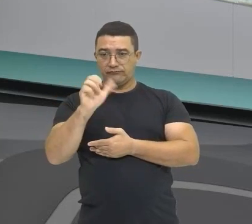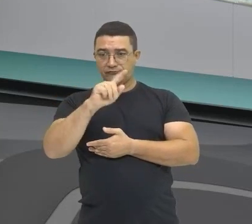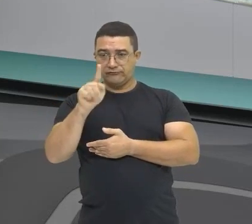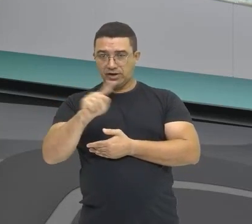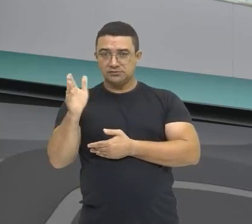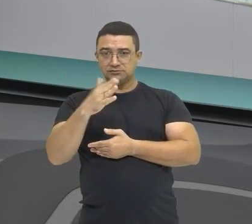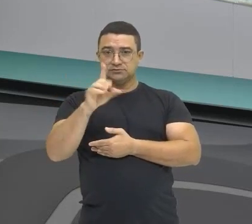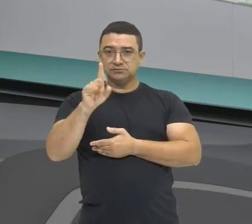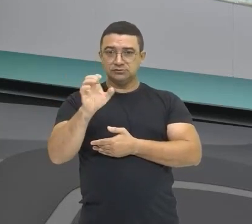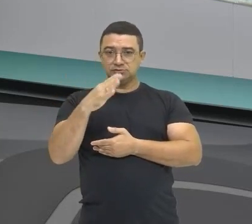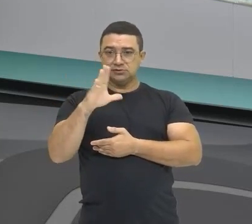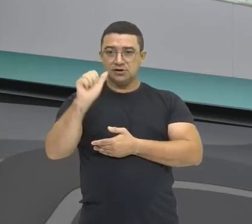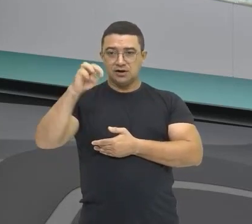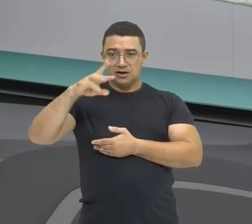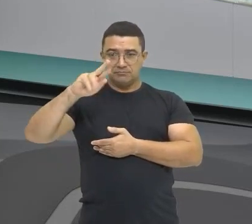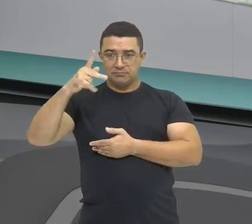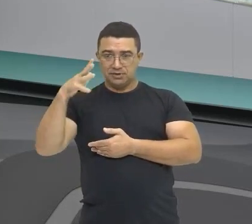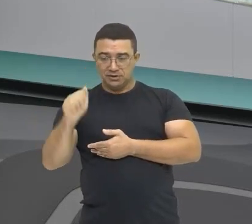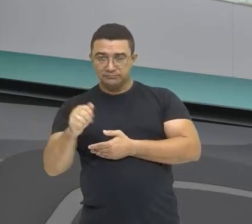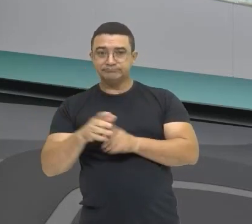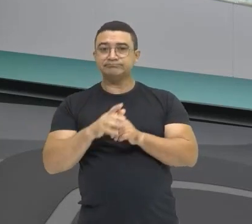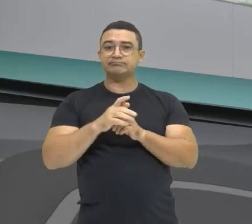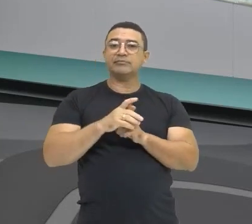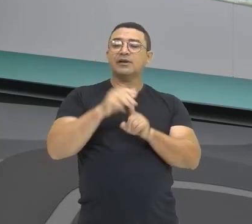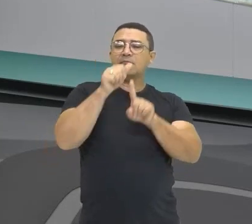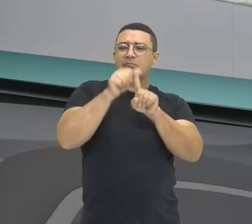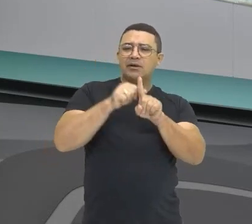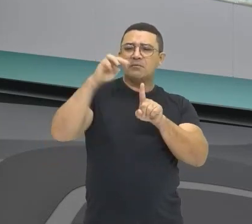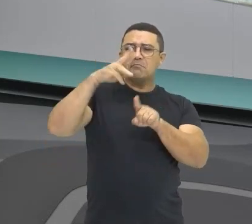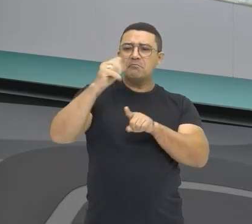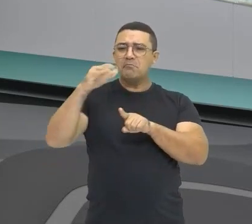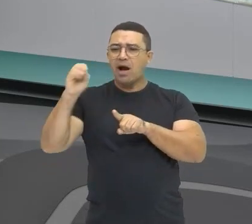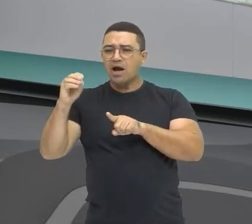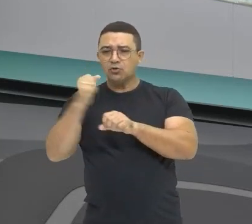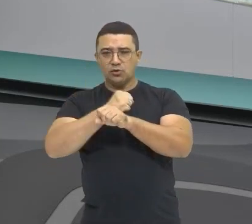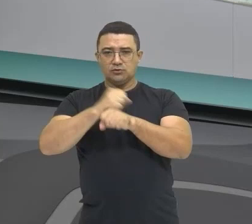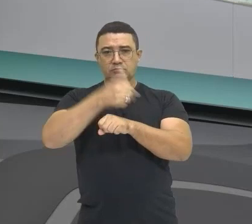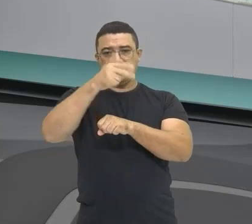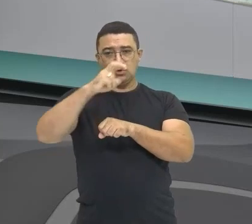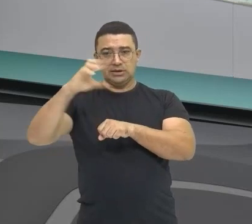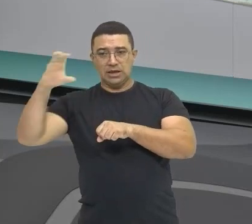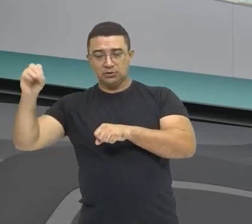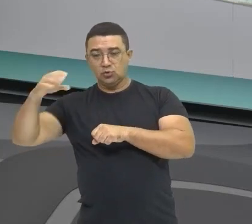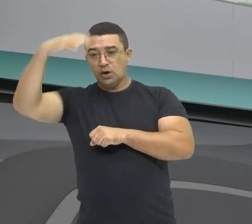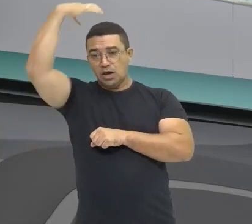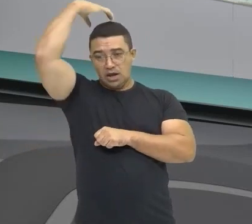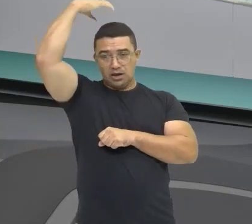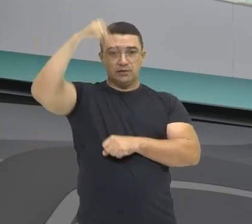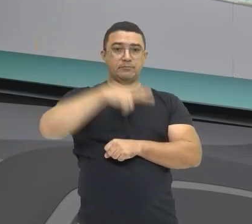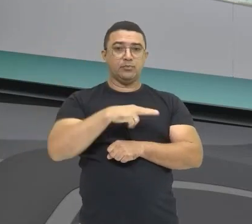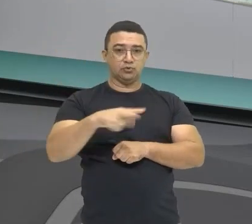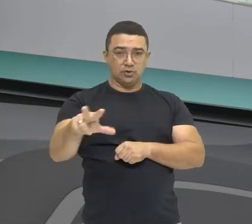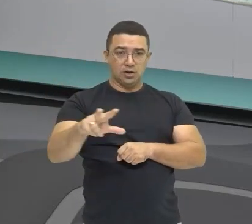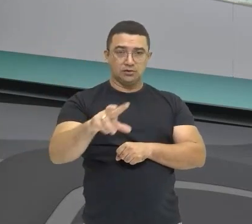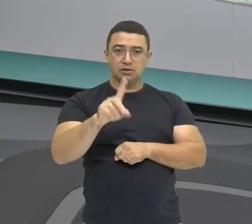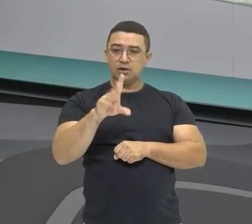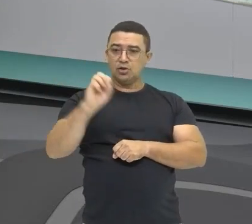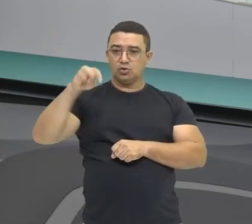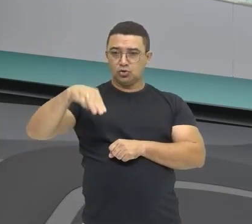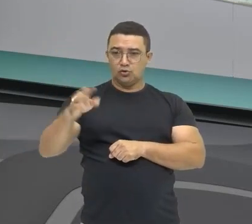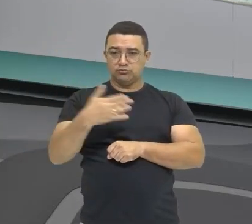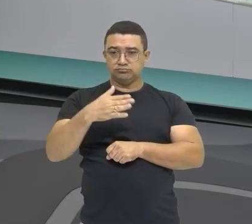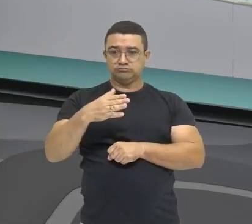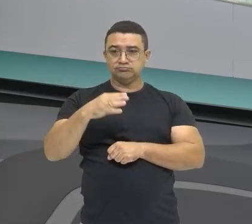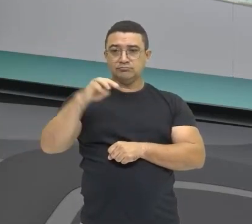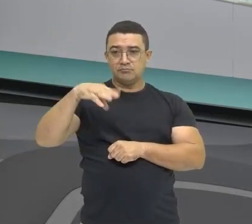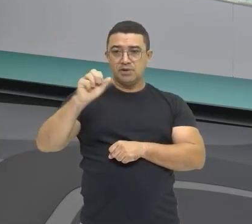foi escrita em maio de 1500 ao rei de Portugal, Dom Manuel. Então,